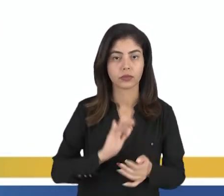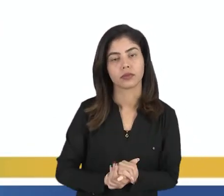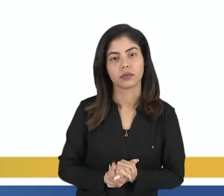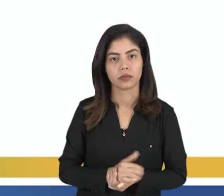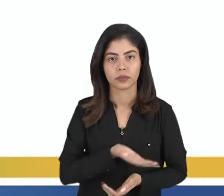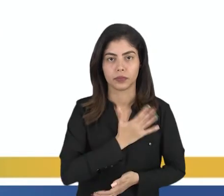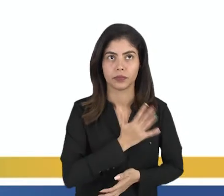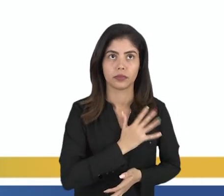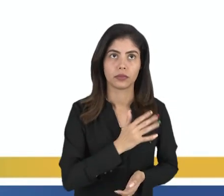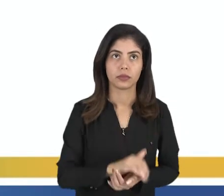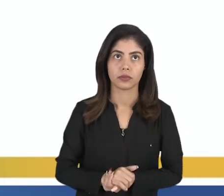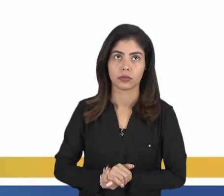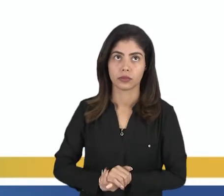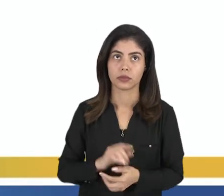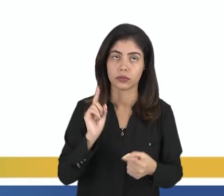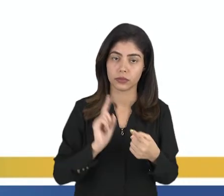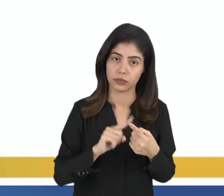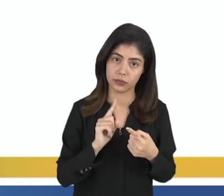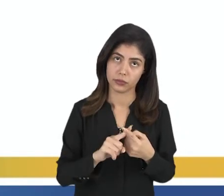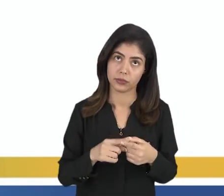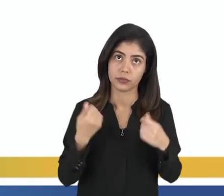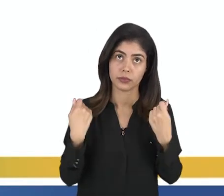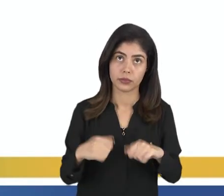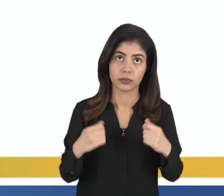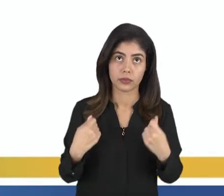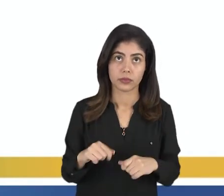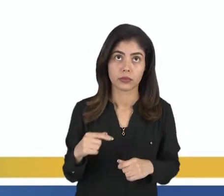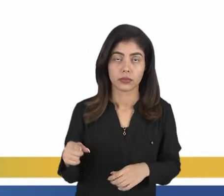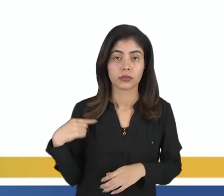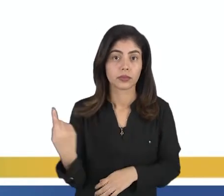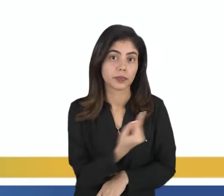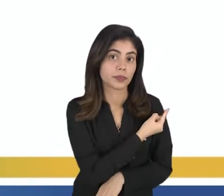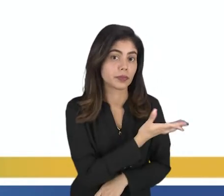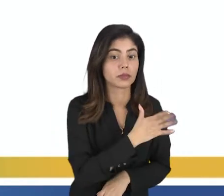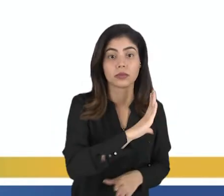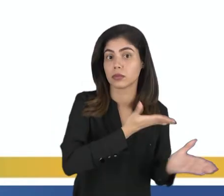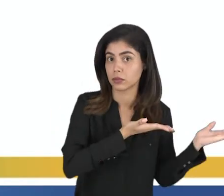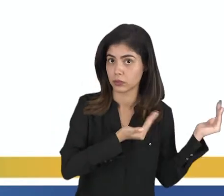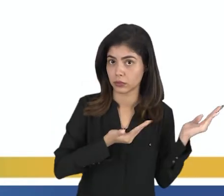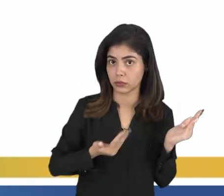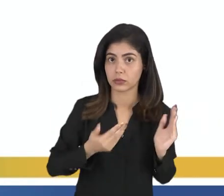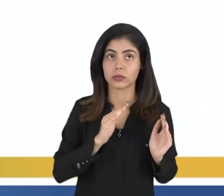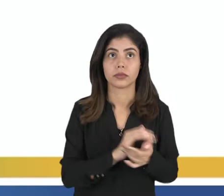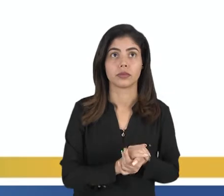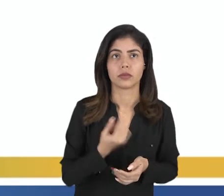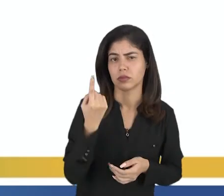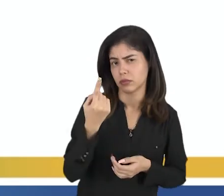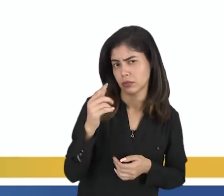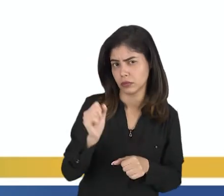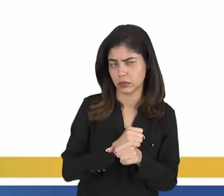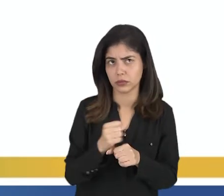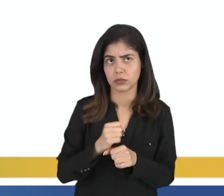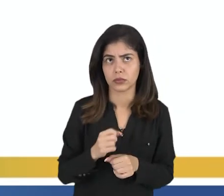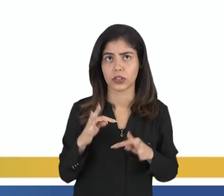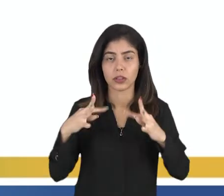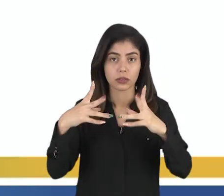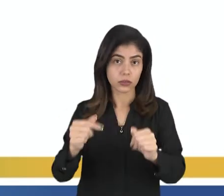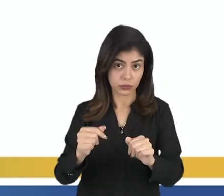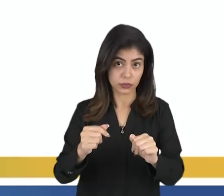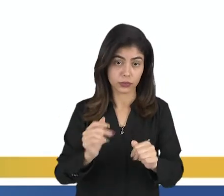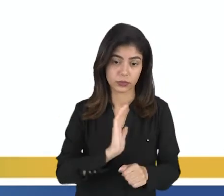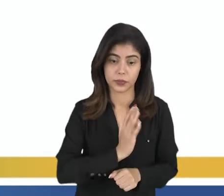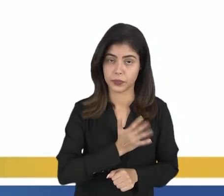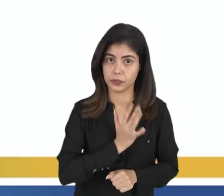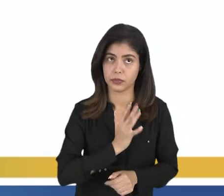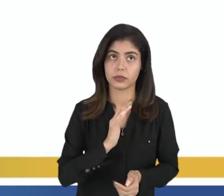nosso sistema cardiovascular. Vamos lá, é adequado que nós, mesmos jovens, façamos pelo menos uma vez por ano um check-up com